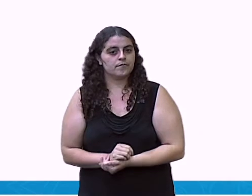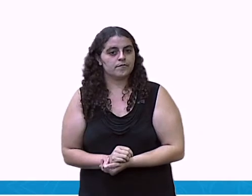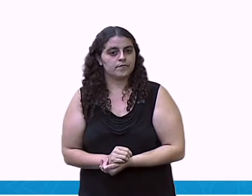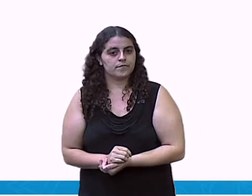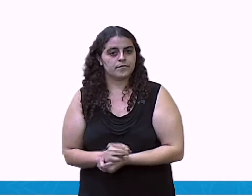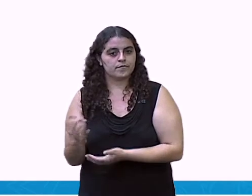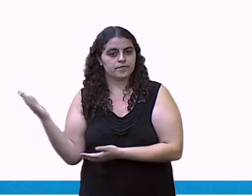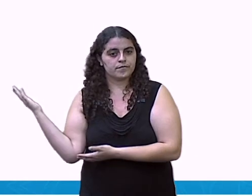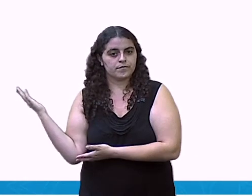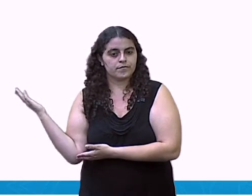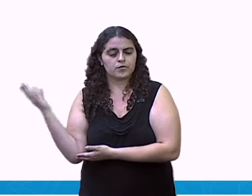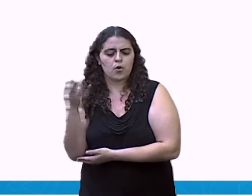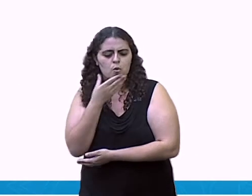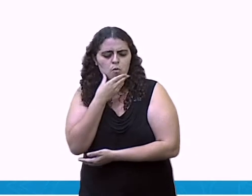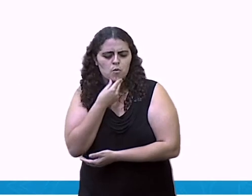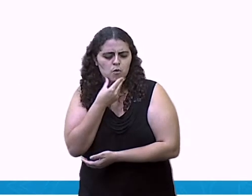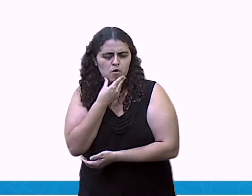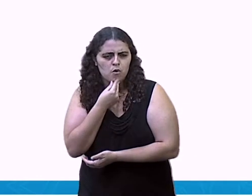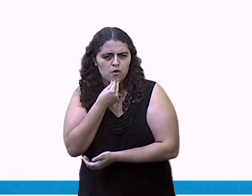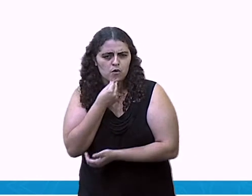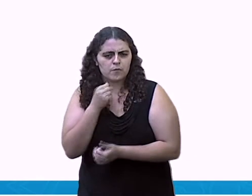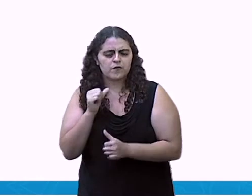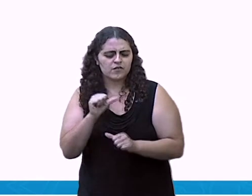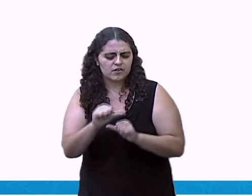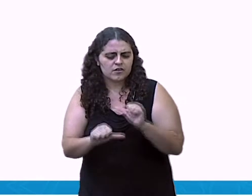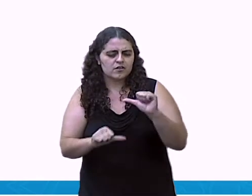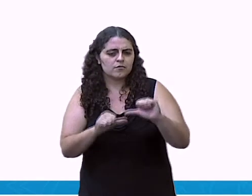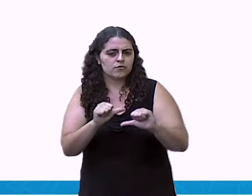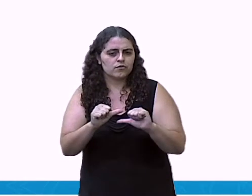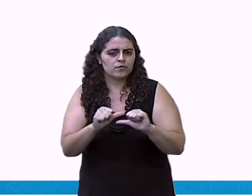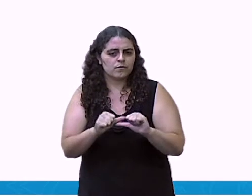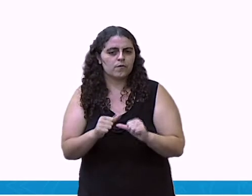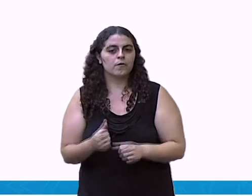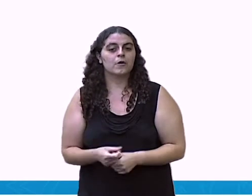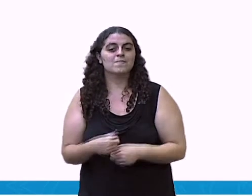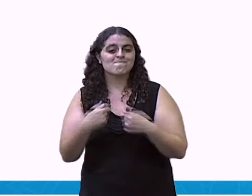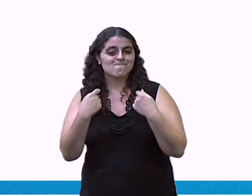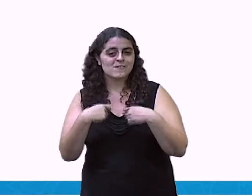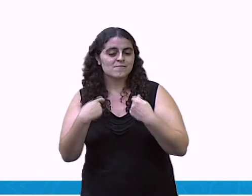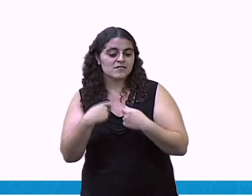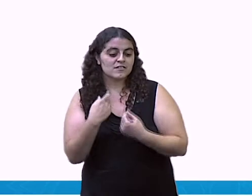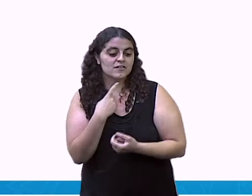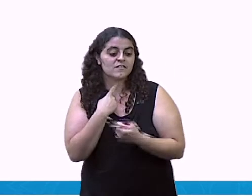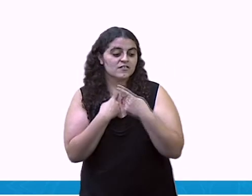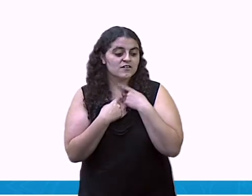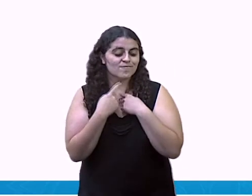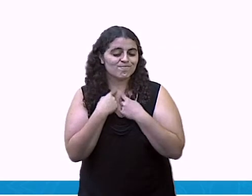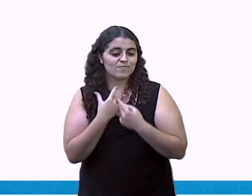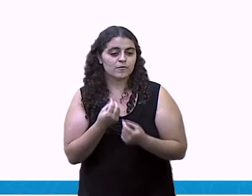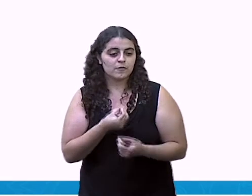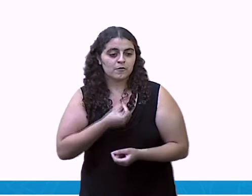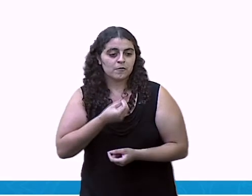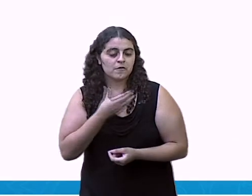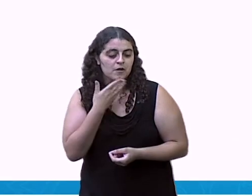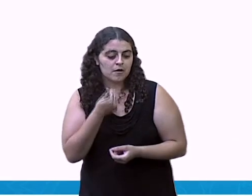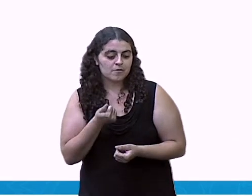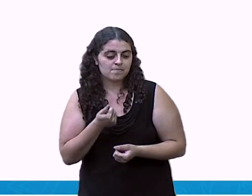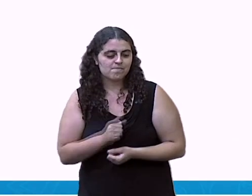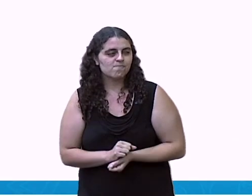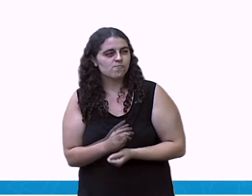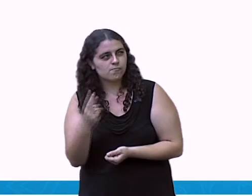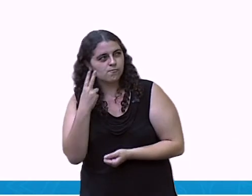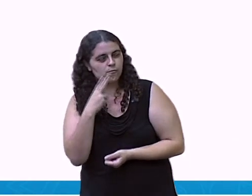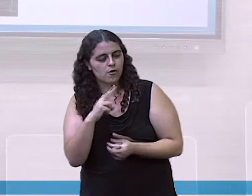né? Ou seja, o homem fez a interferência daquele local, ou seja, ele modificou aquele